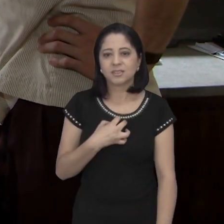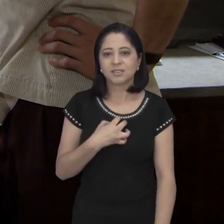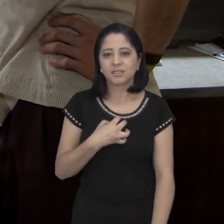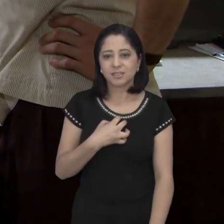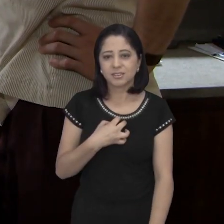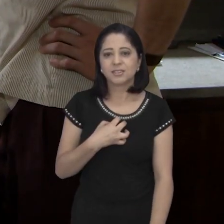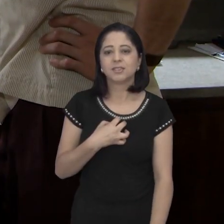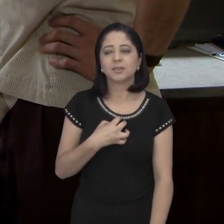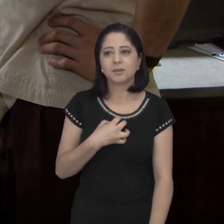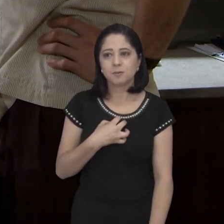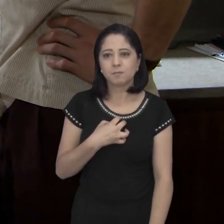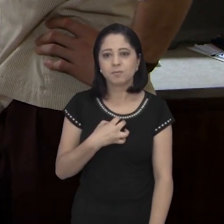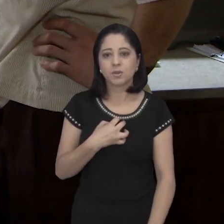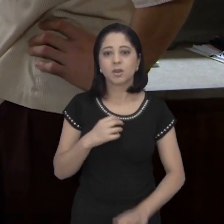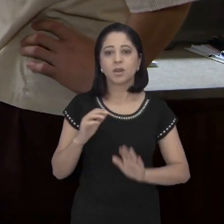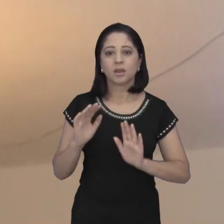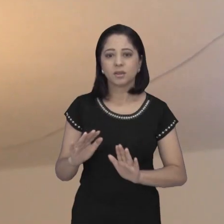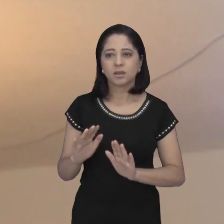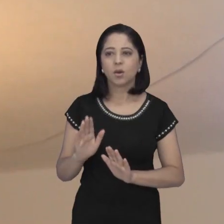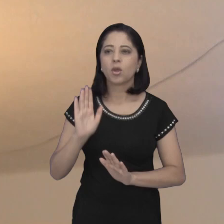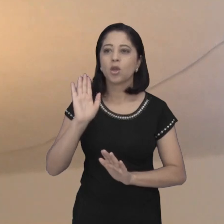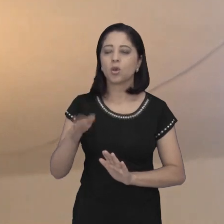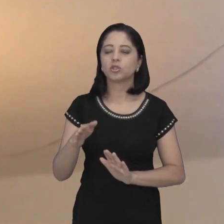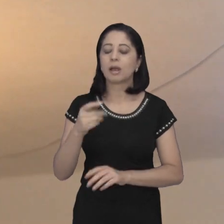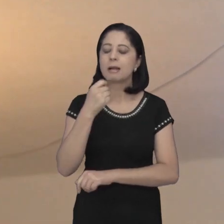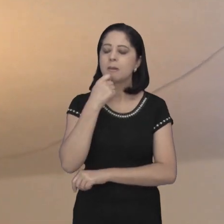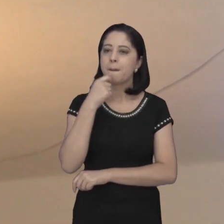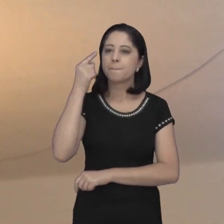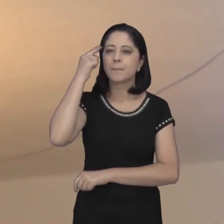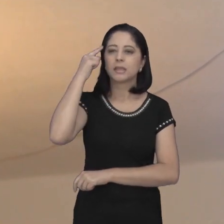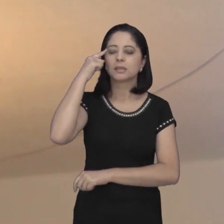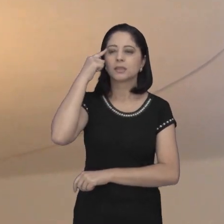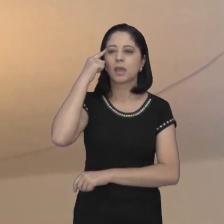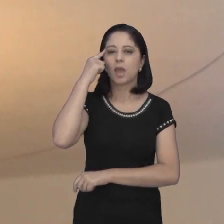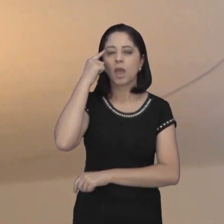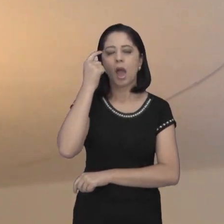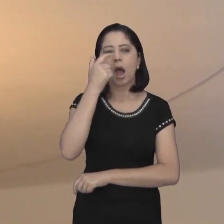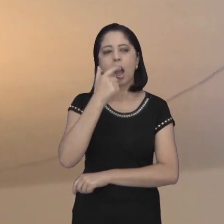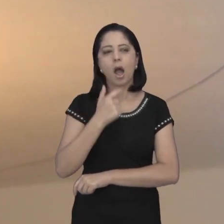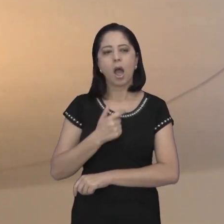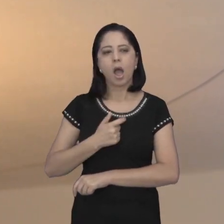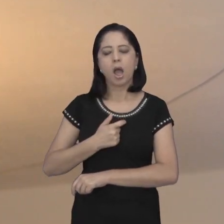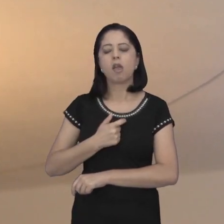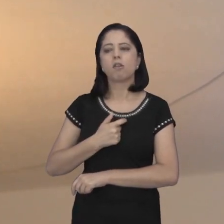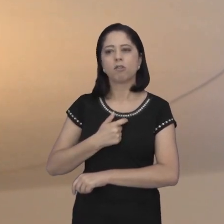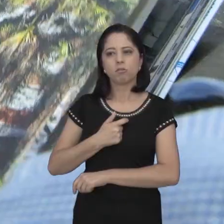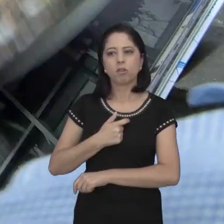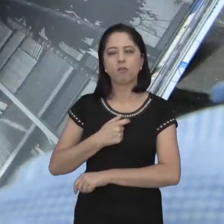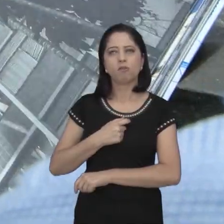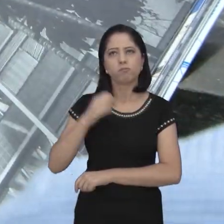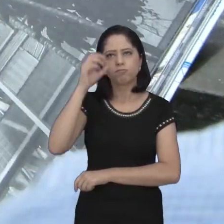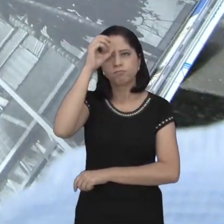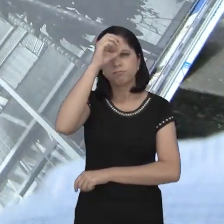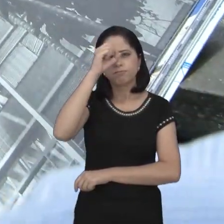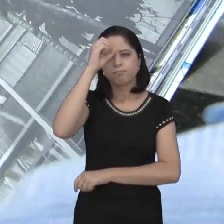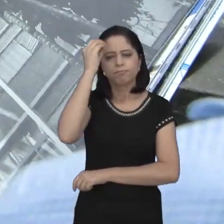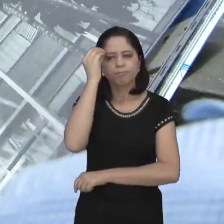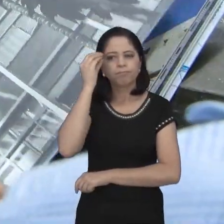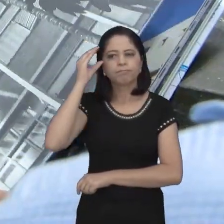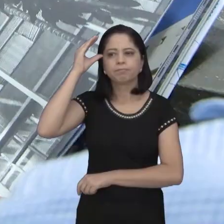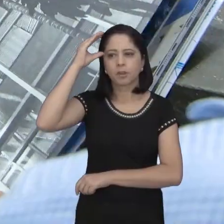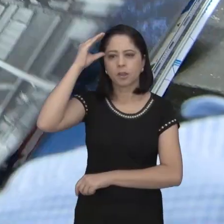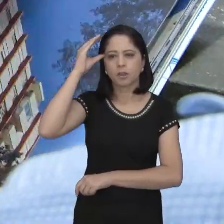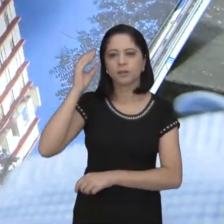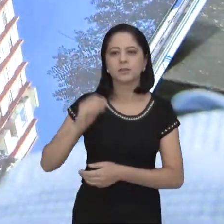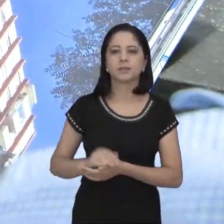único, projeto do arquiteto. E eu gosto muito quando eu recebo pessoas